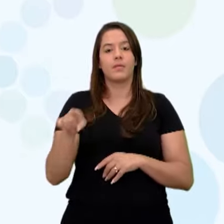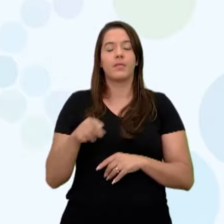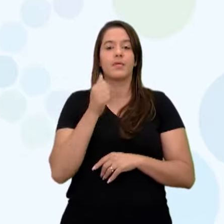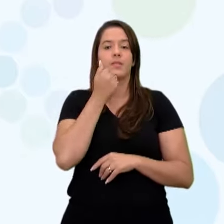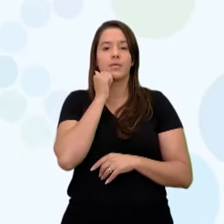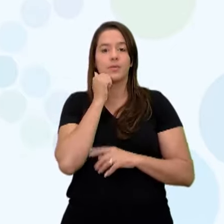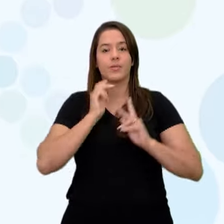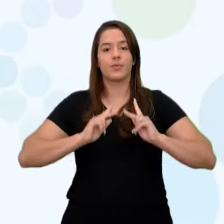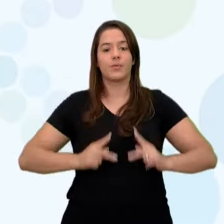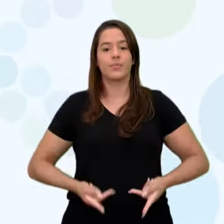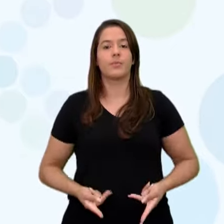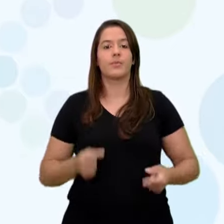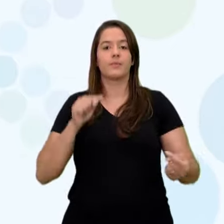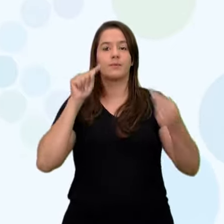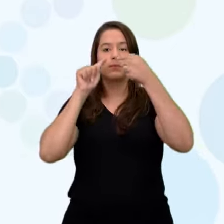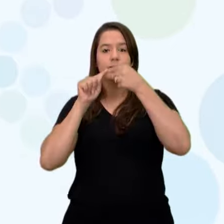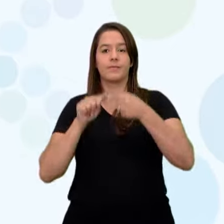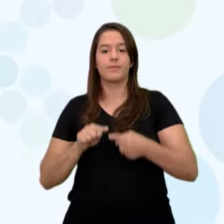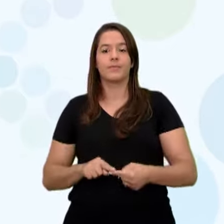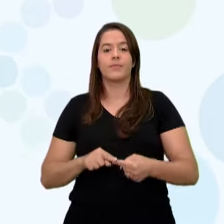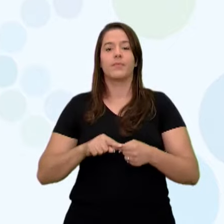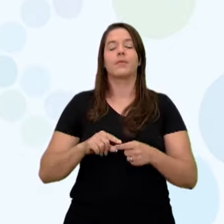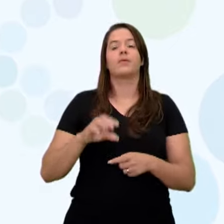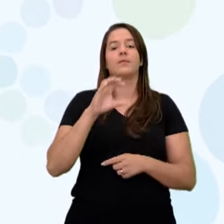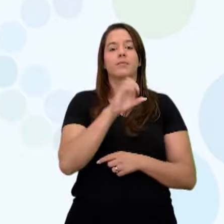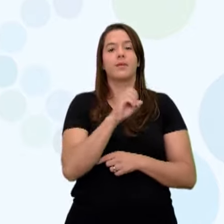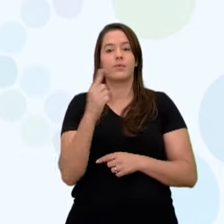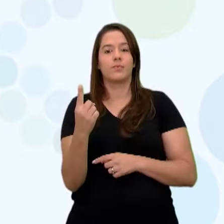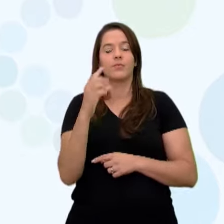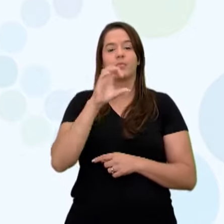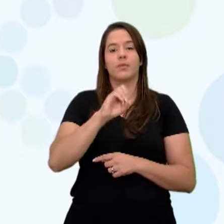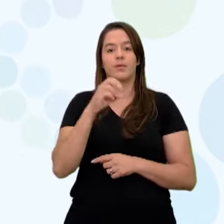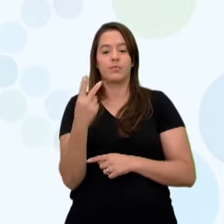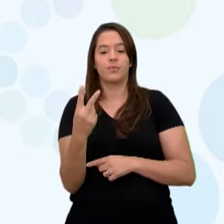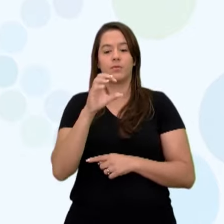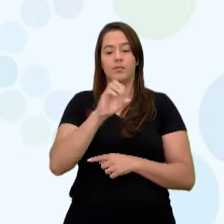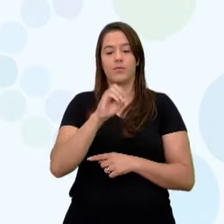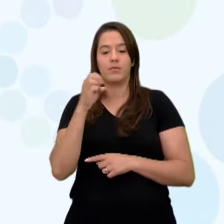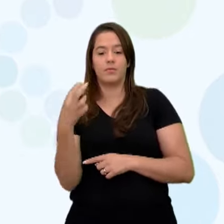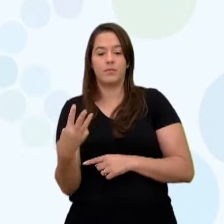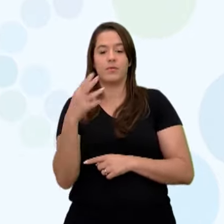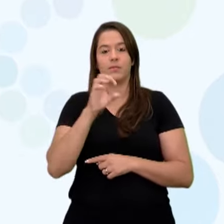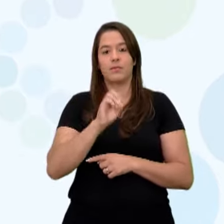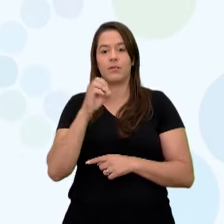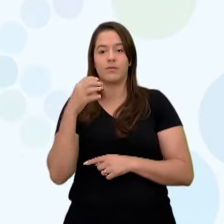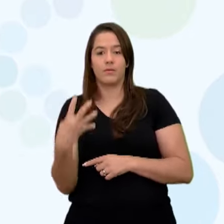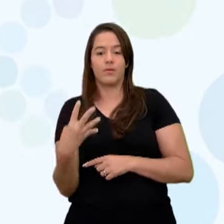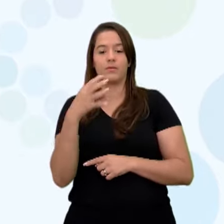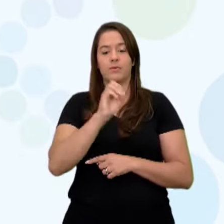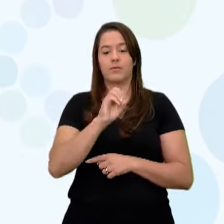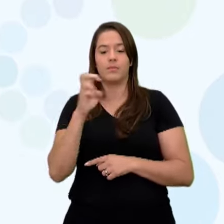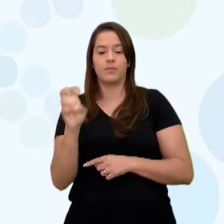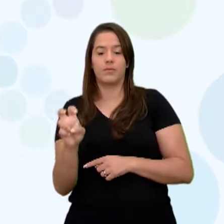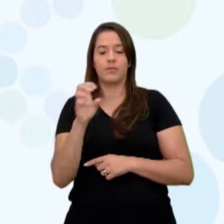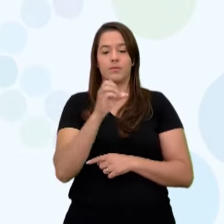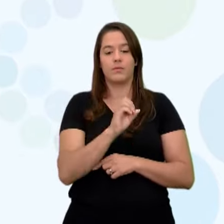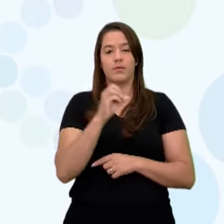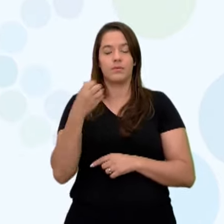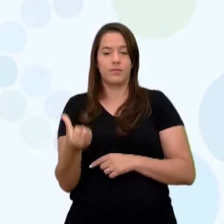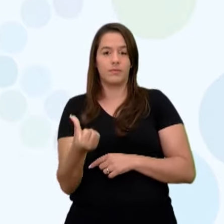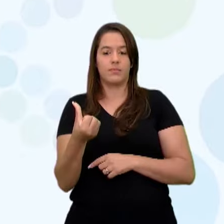sociais e aplicadas, habilidade 01, 02, 03, 04, 05